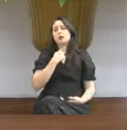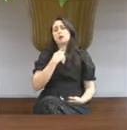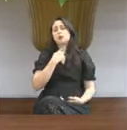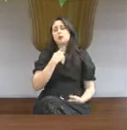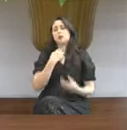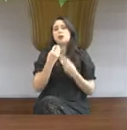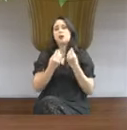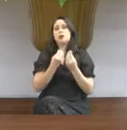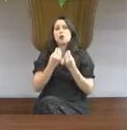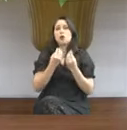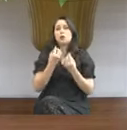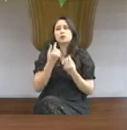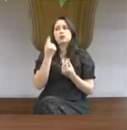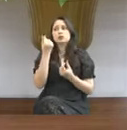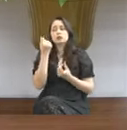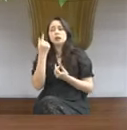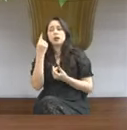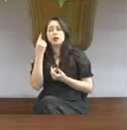eu vou colocar 1000?